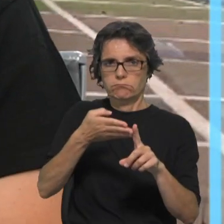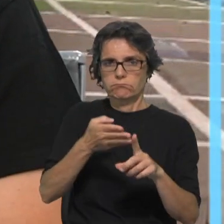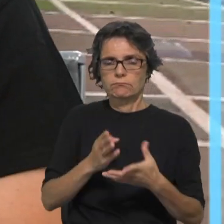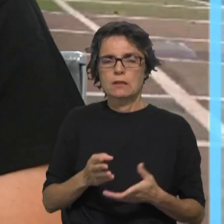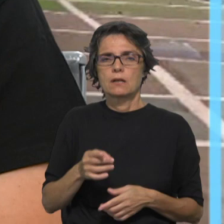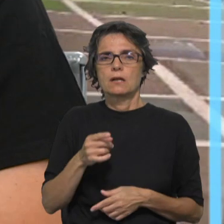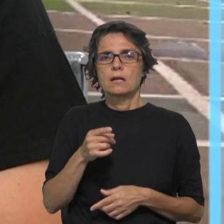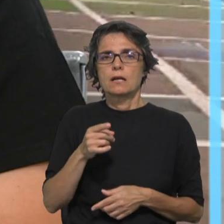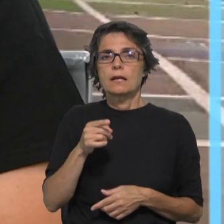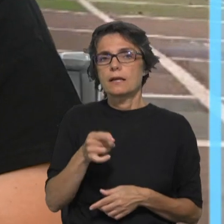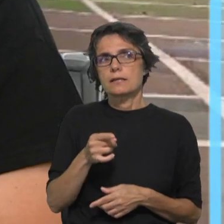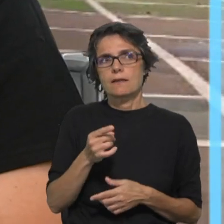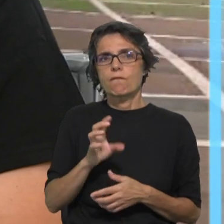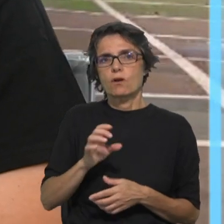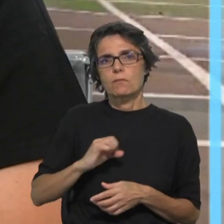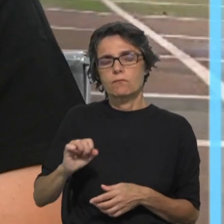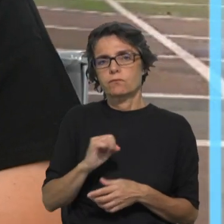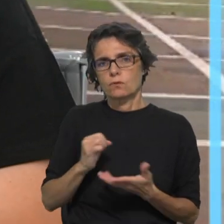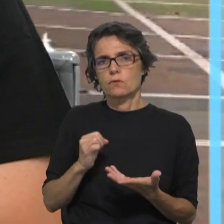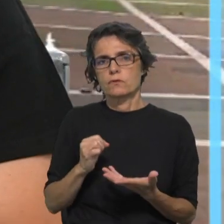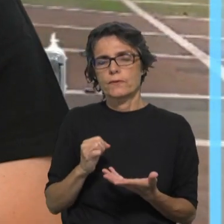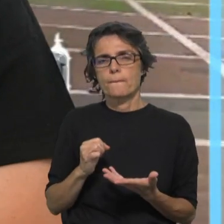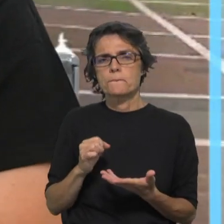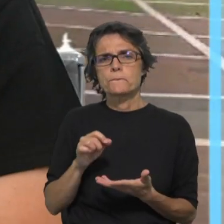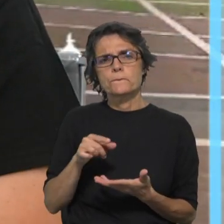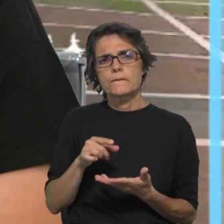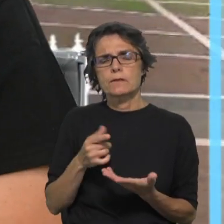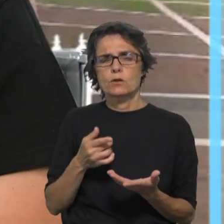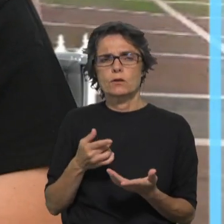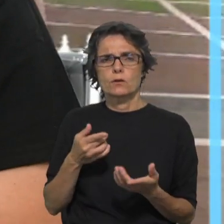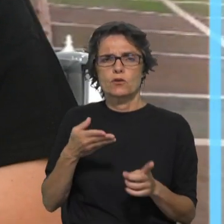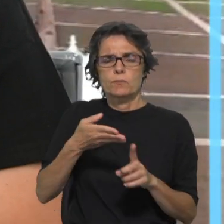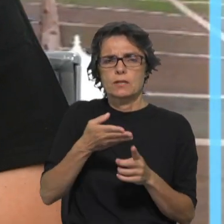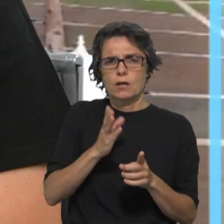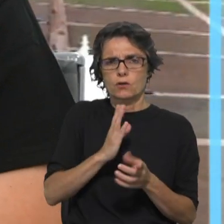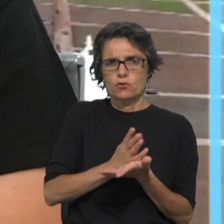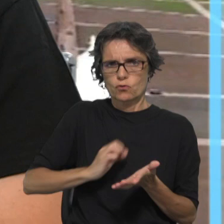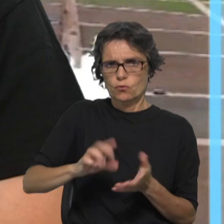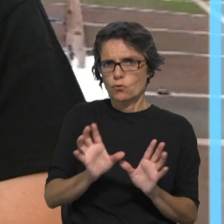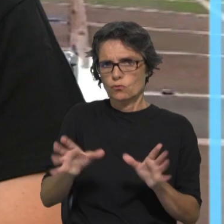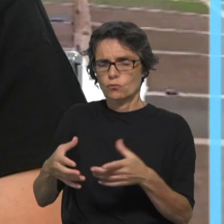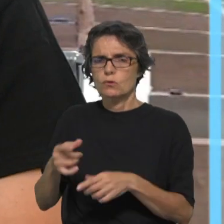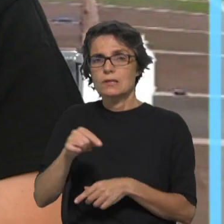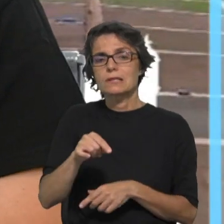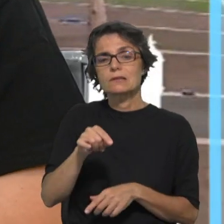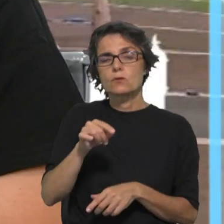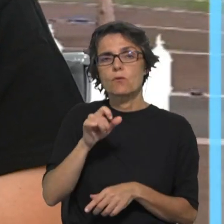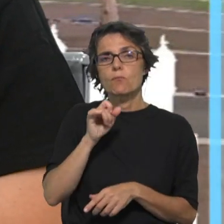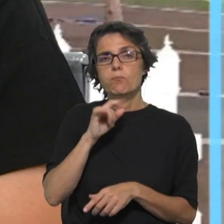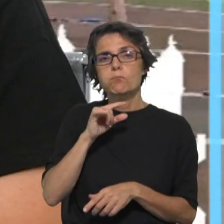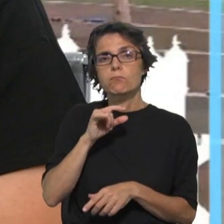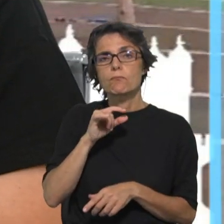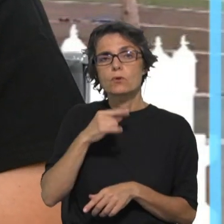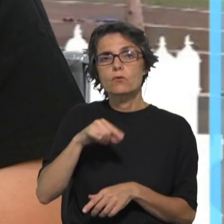E este dom que nós recebemos é um dom que não é apenas dos missionários do Espírito Santo, nem de outras congregações, é um dom que deve ser